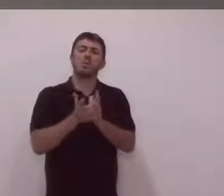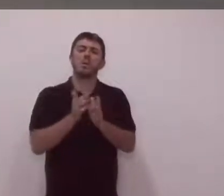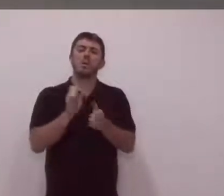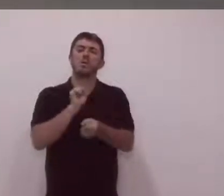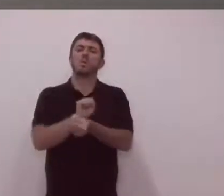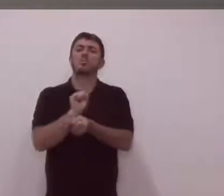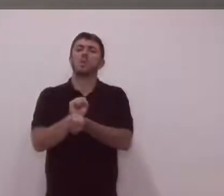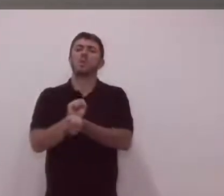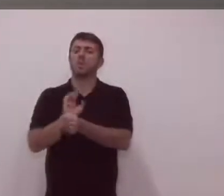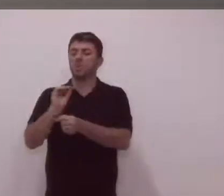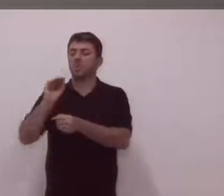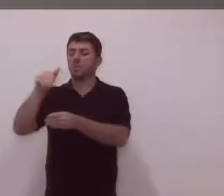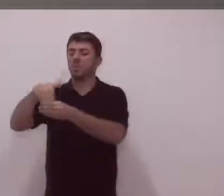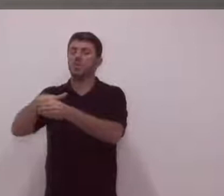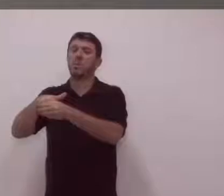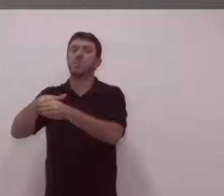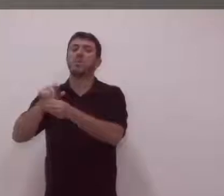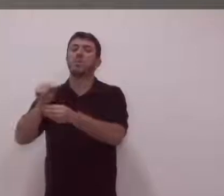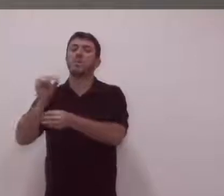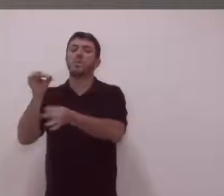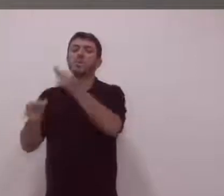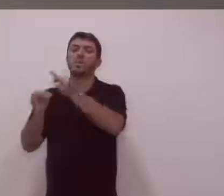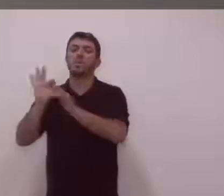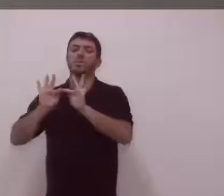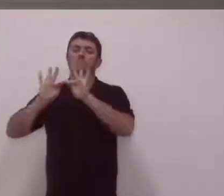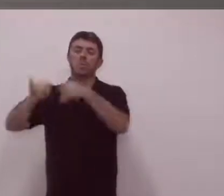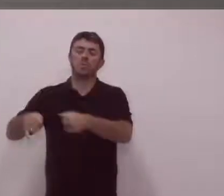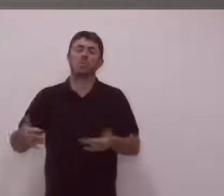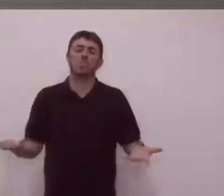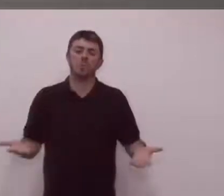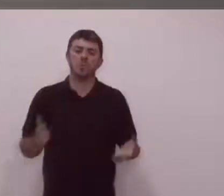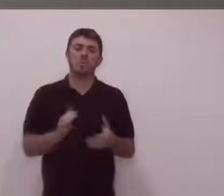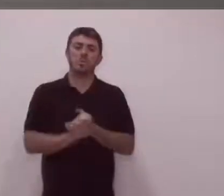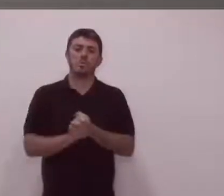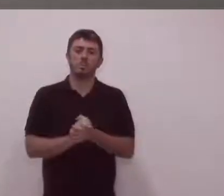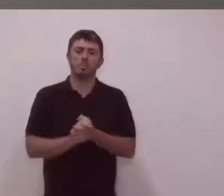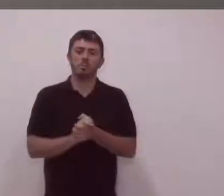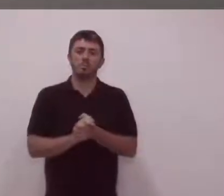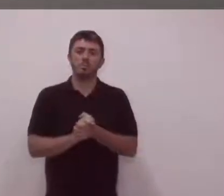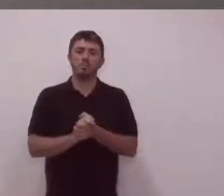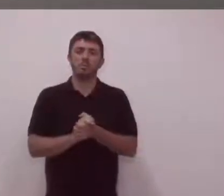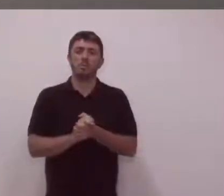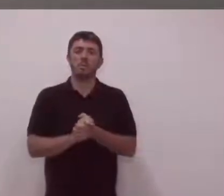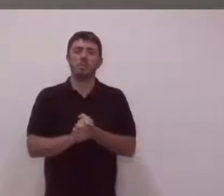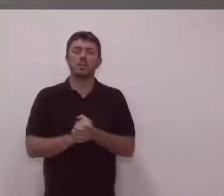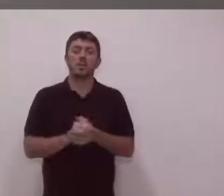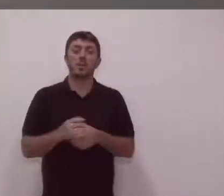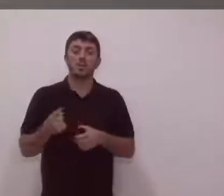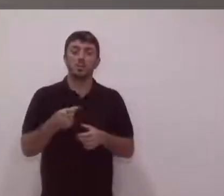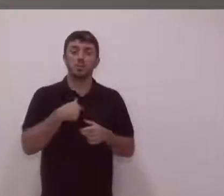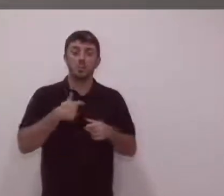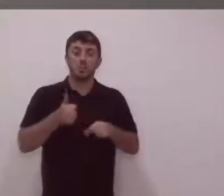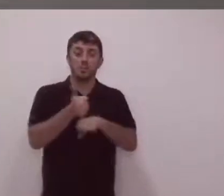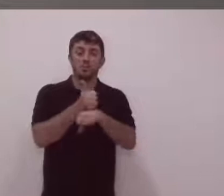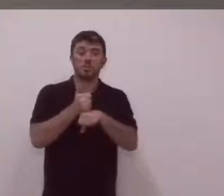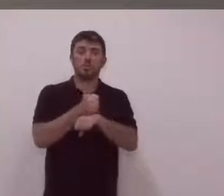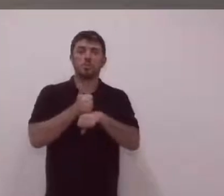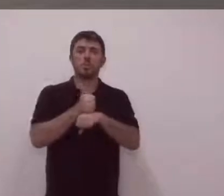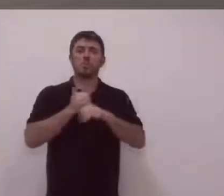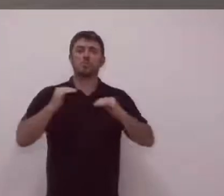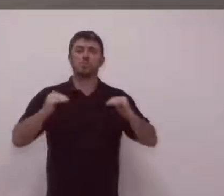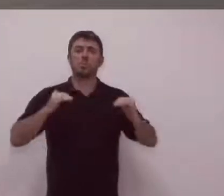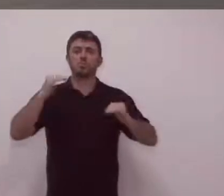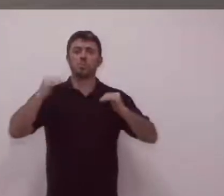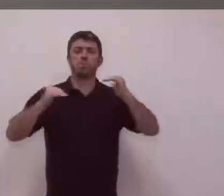a prudência gera também o nosso crescimento tanto pessoal como profissional e nós temos